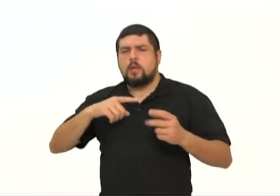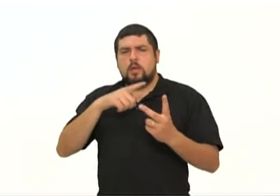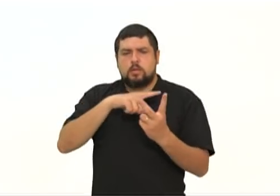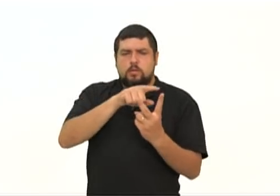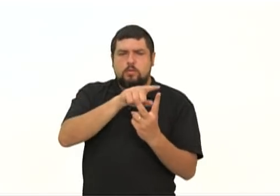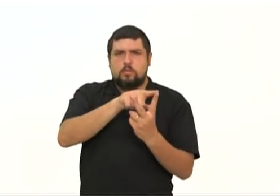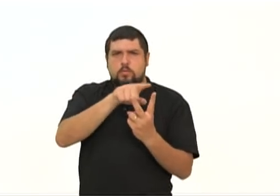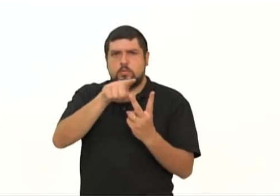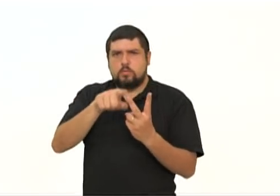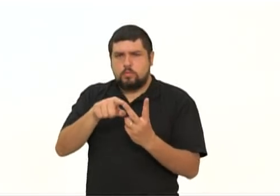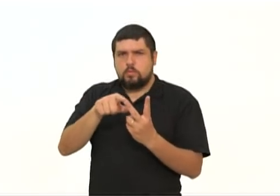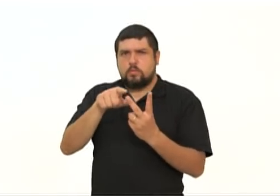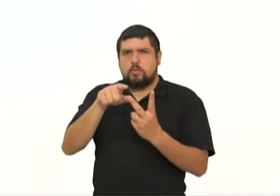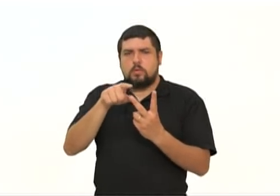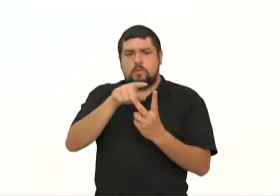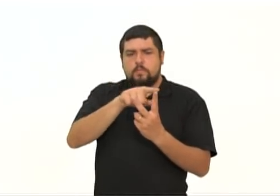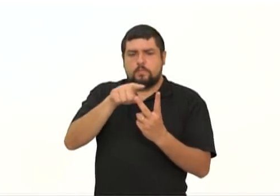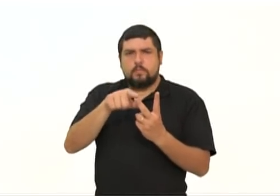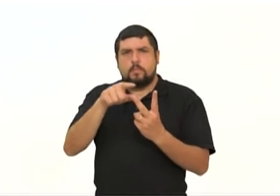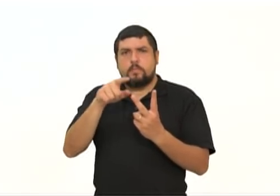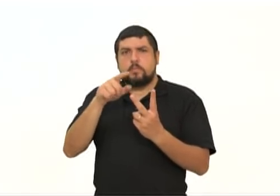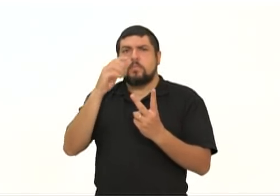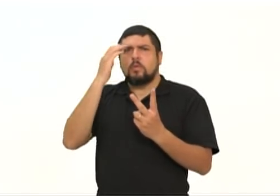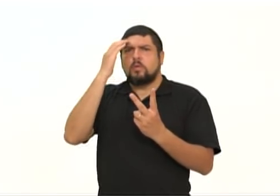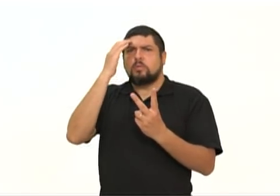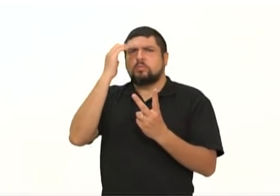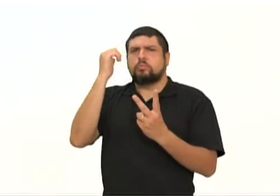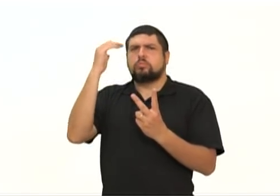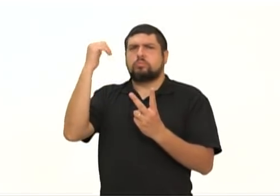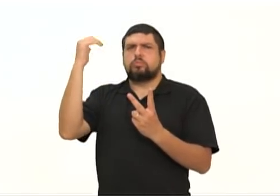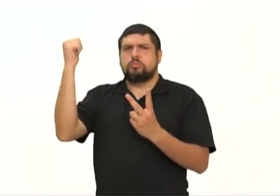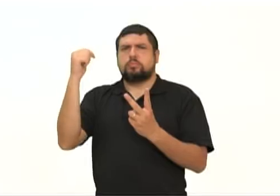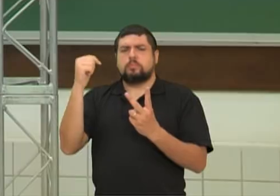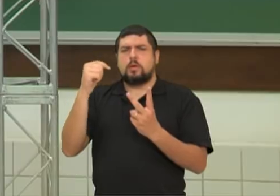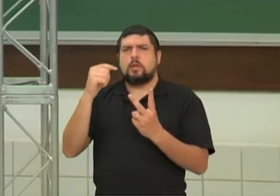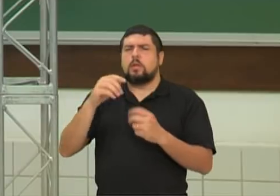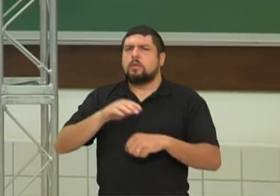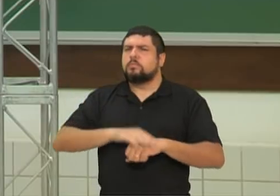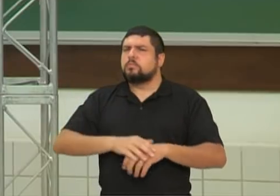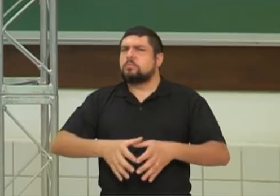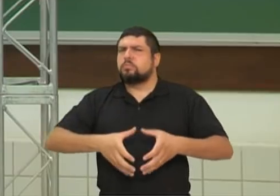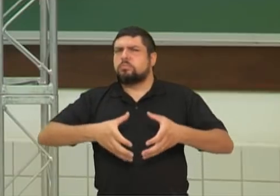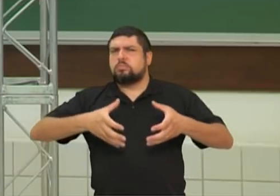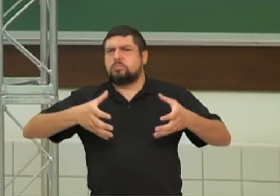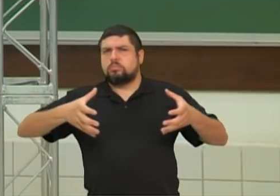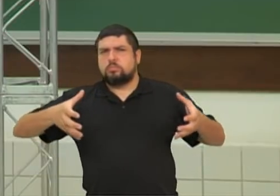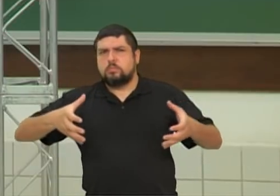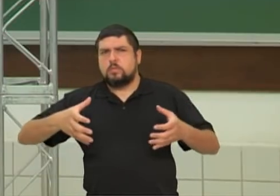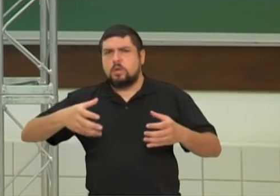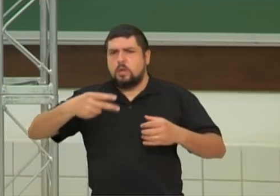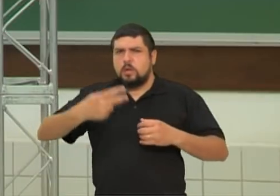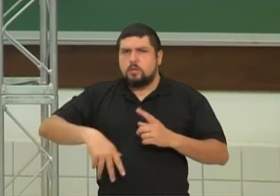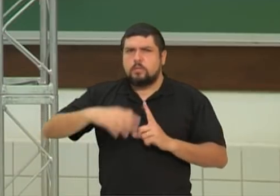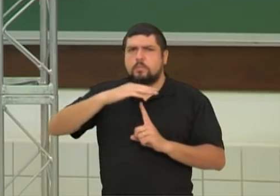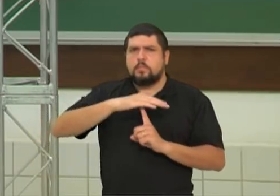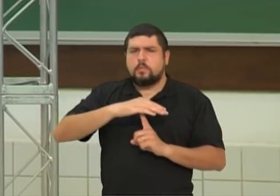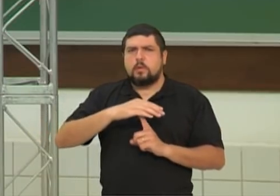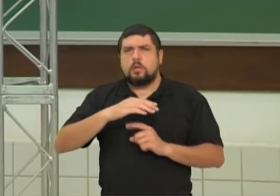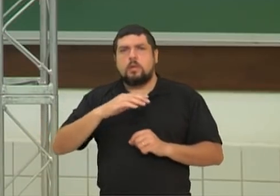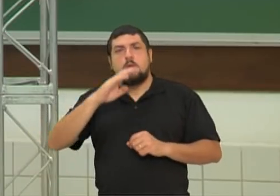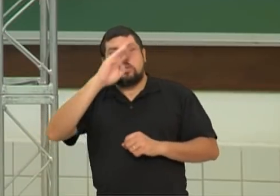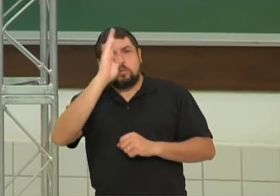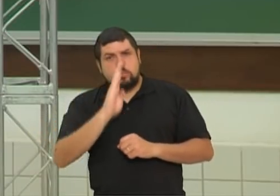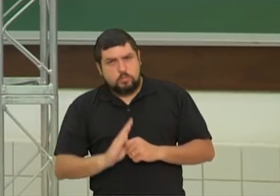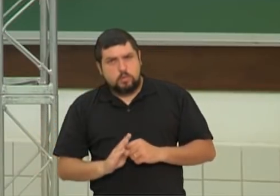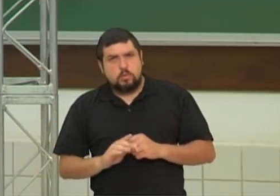2 que são considerados os 2 maiores terreiros do Paraná, do Brasil e, por consequência,